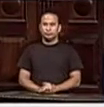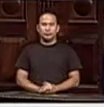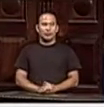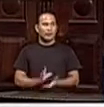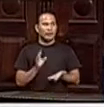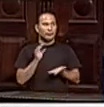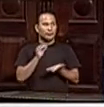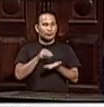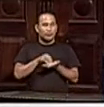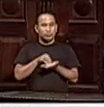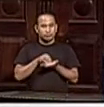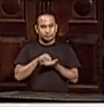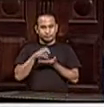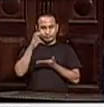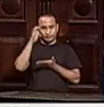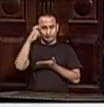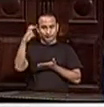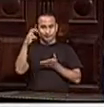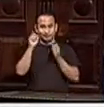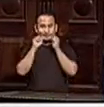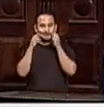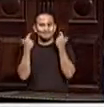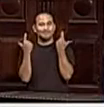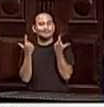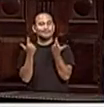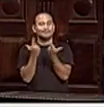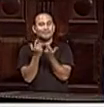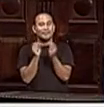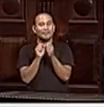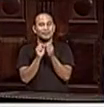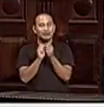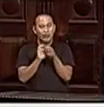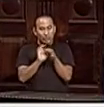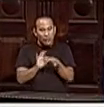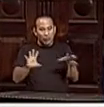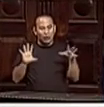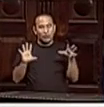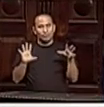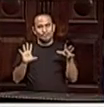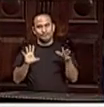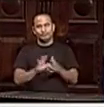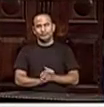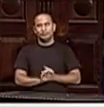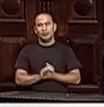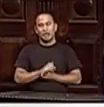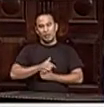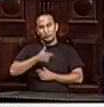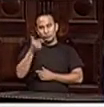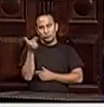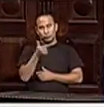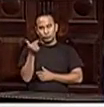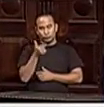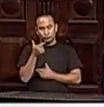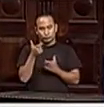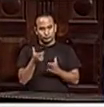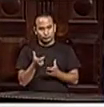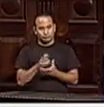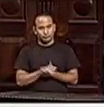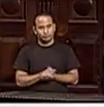a falta de competência da Assembleia Legislativa para expedir um alvará de soltura. E, em segundo lugar,